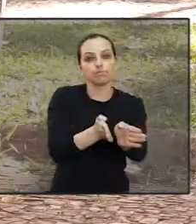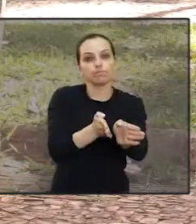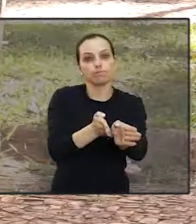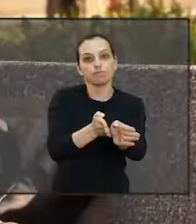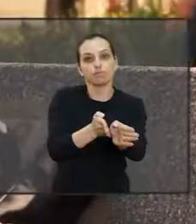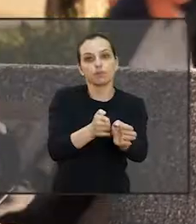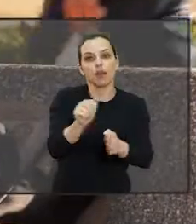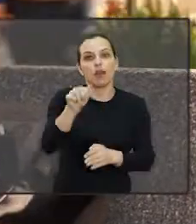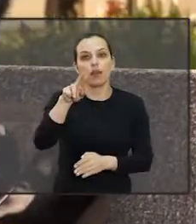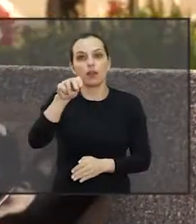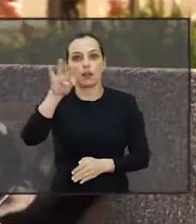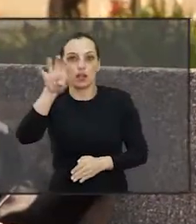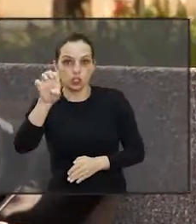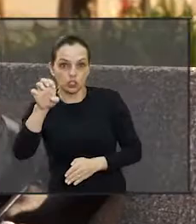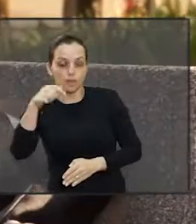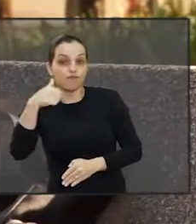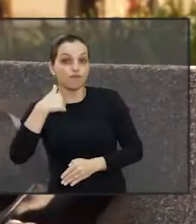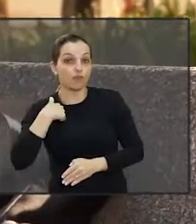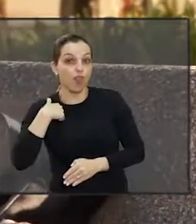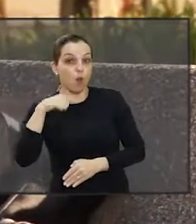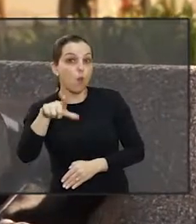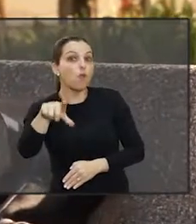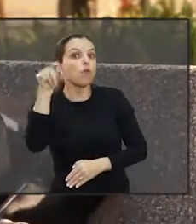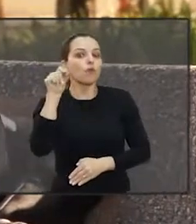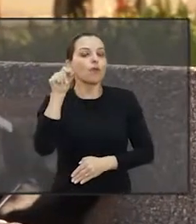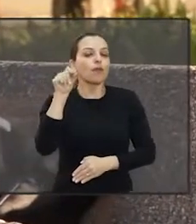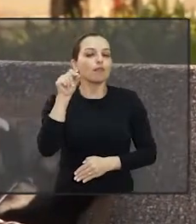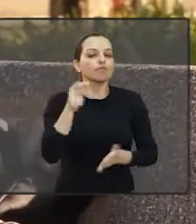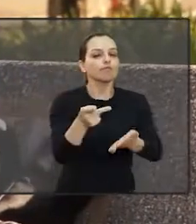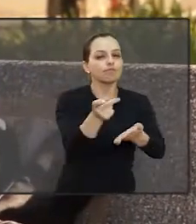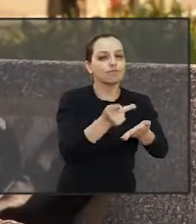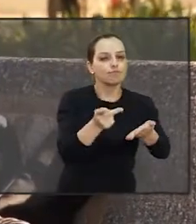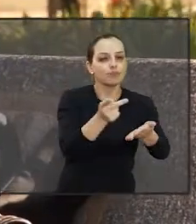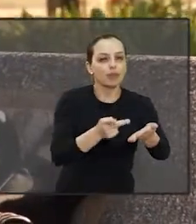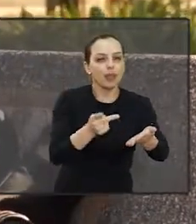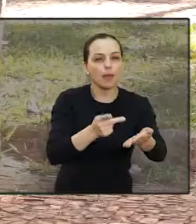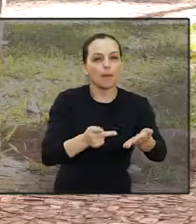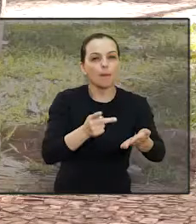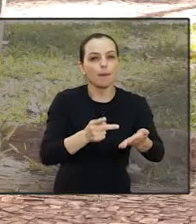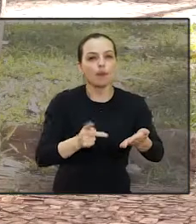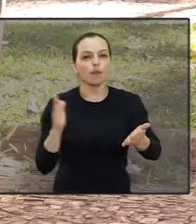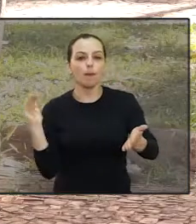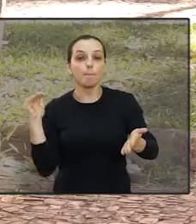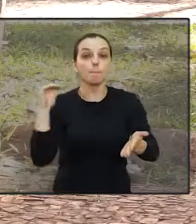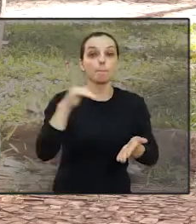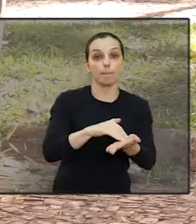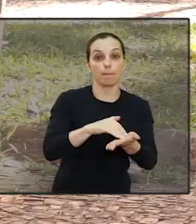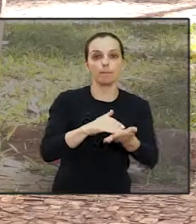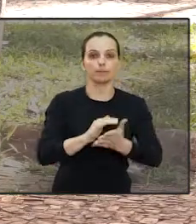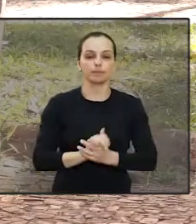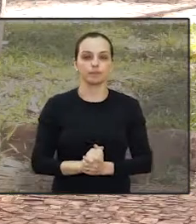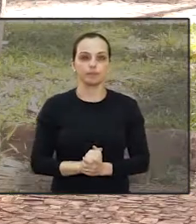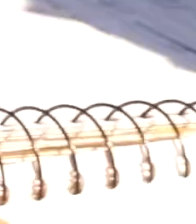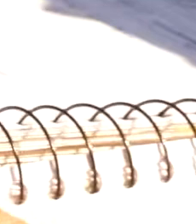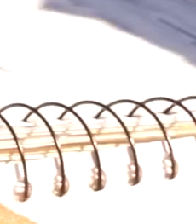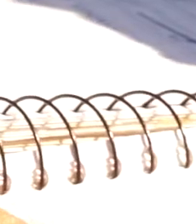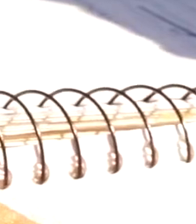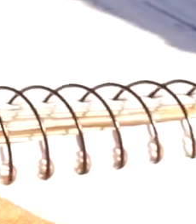carreira de poeta, da arte com a qual eu me envolvo muito, muito, muito hoje em